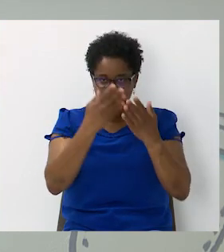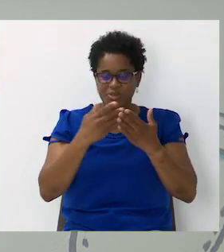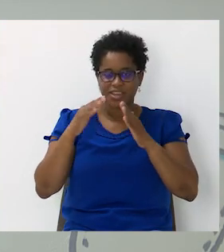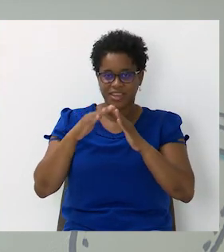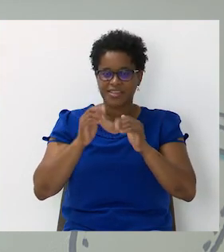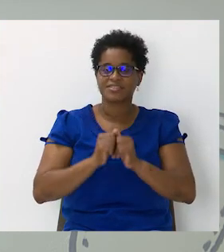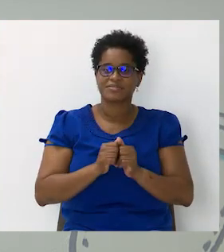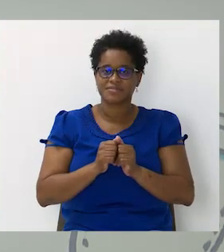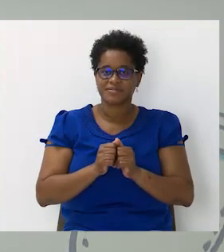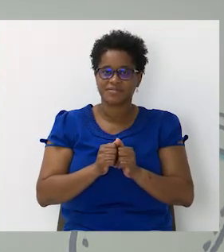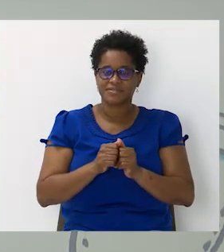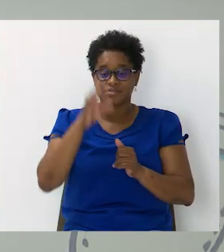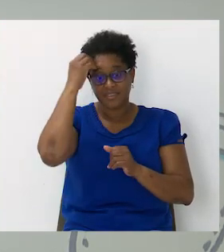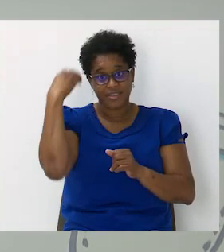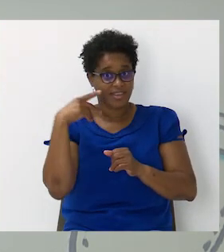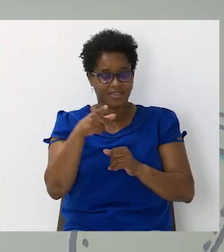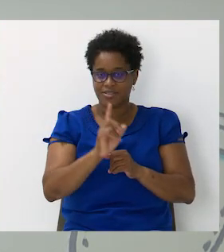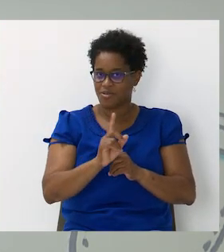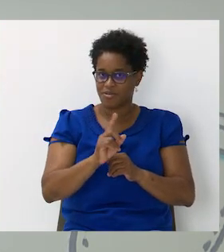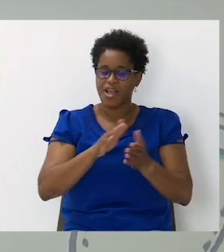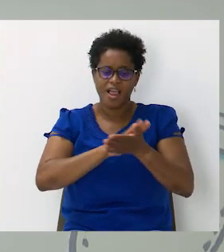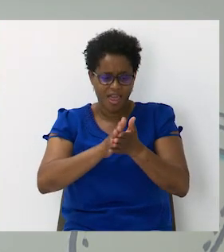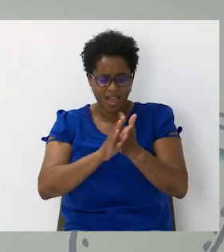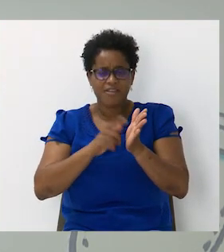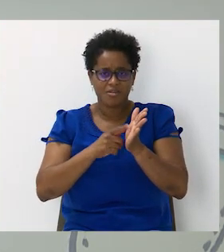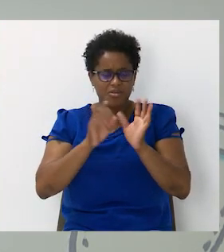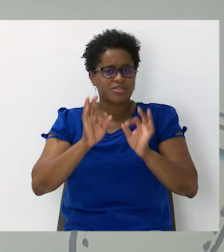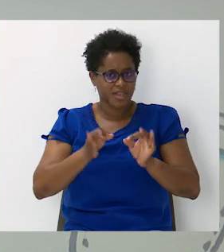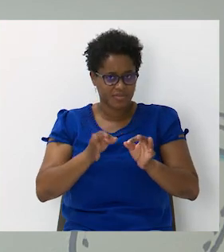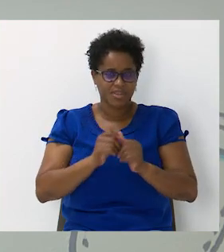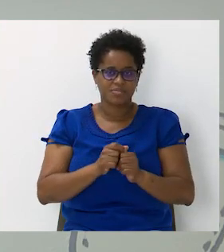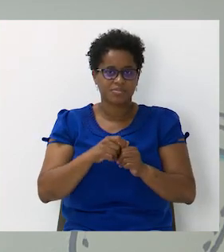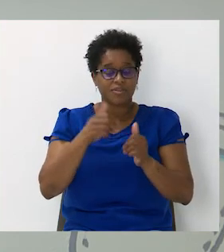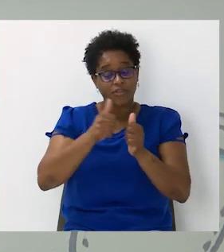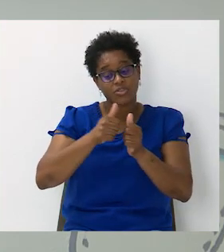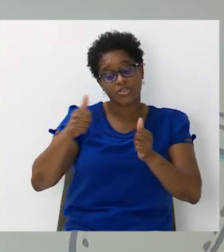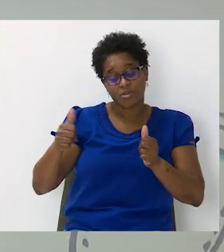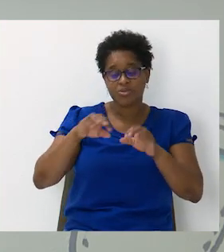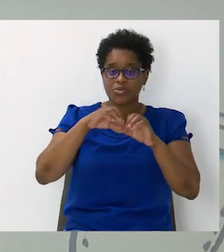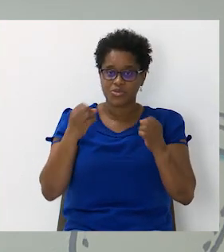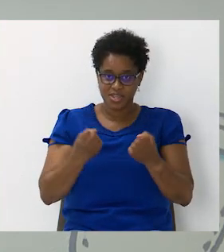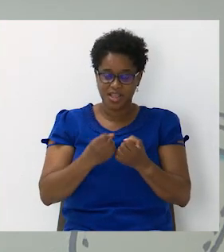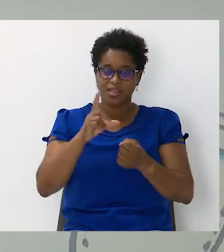Estudar em Casa. Não se esqueçam, lavem sempre as mãos, mantenham distanciamento